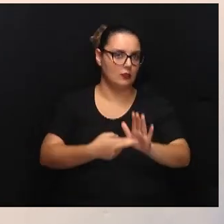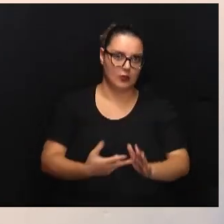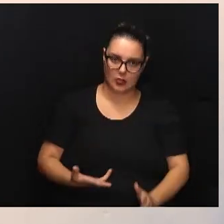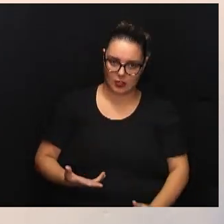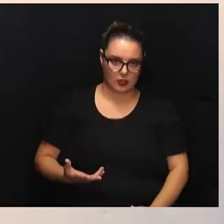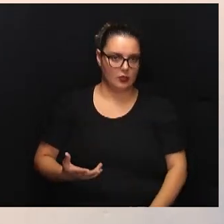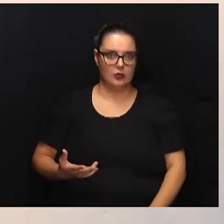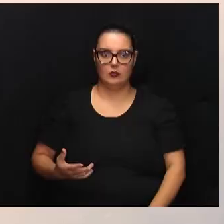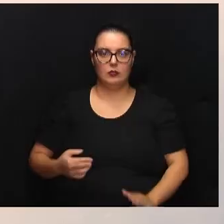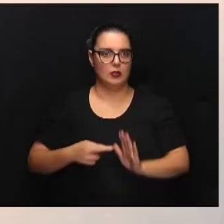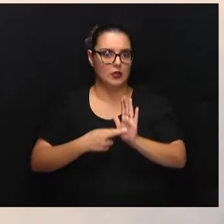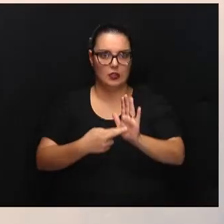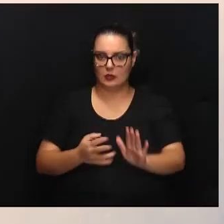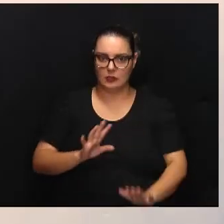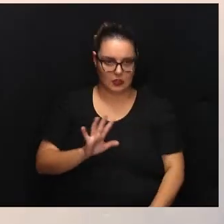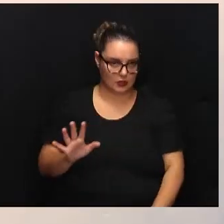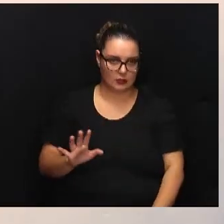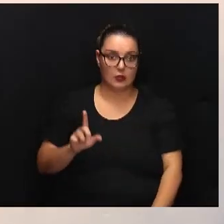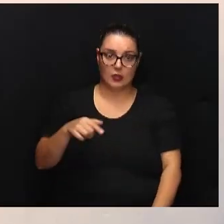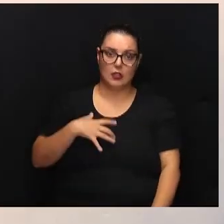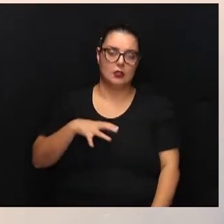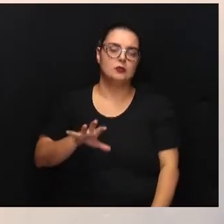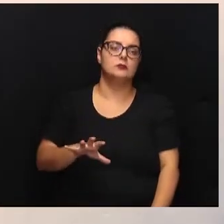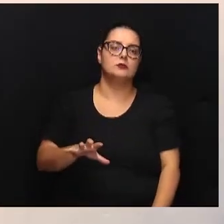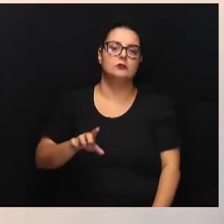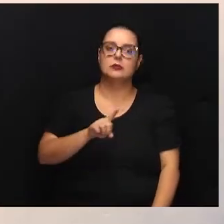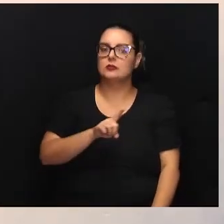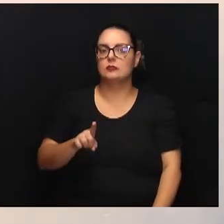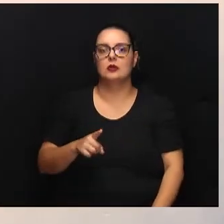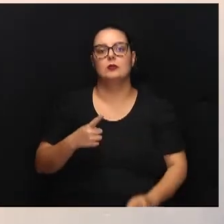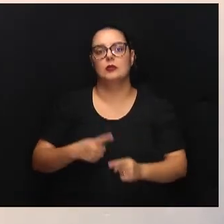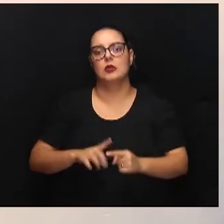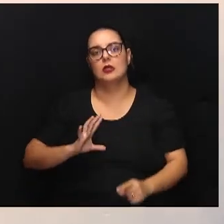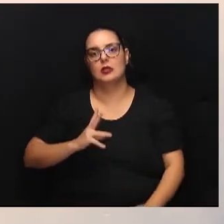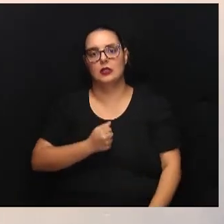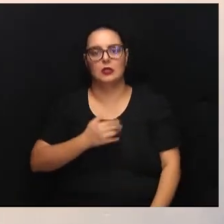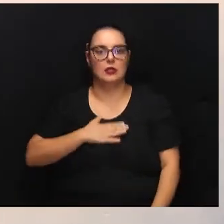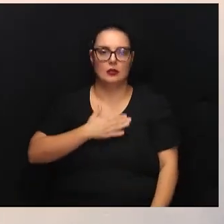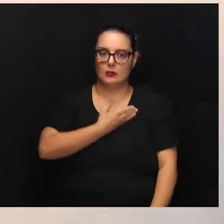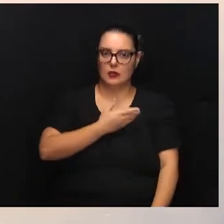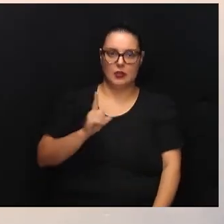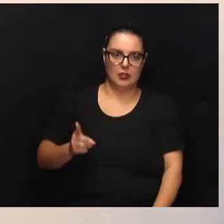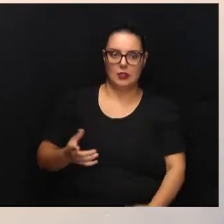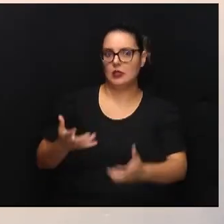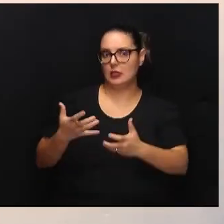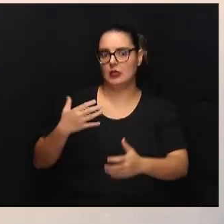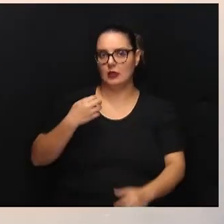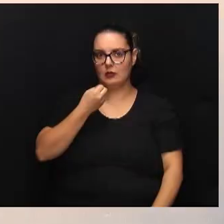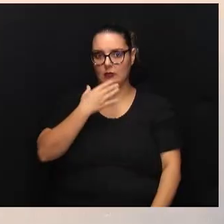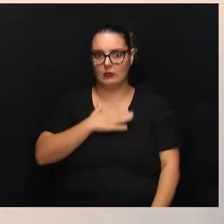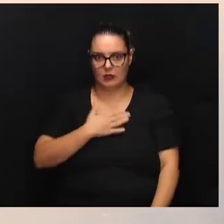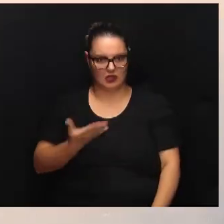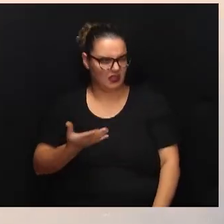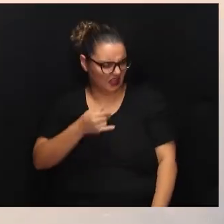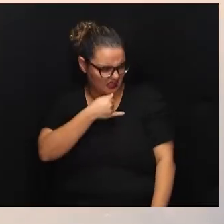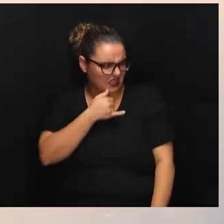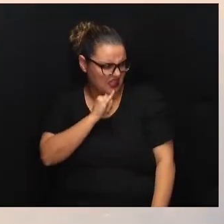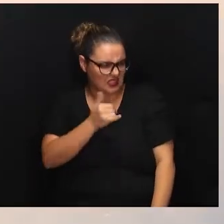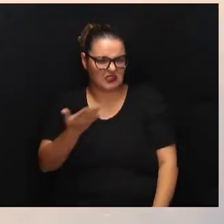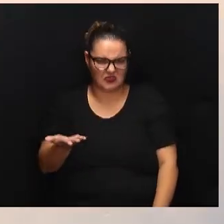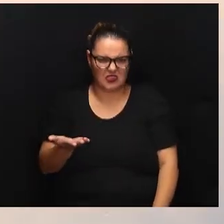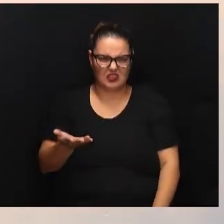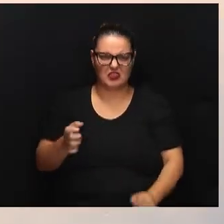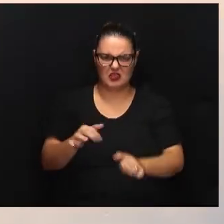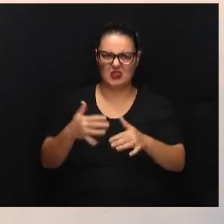isso. Não é porque é trans que é minha amiga e que quer o meu bem. Olha que coisa triste falar isso numa audiência popular como essa. Mas é